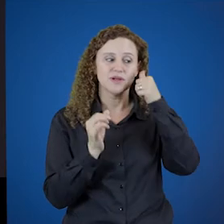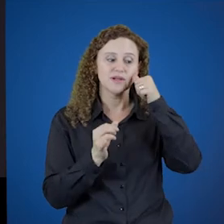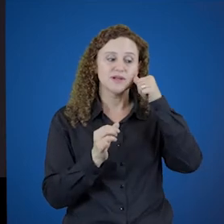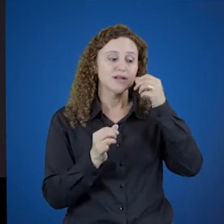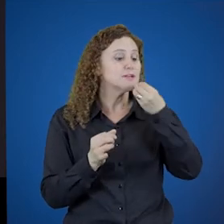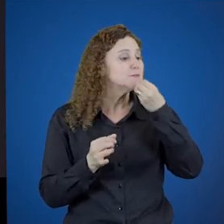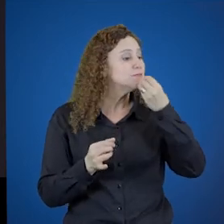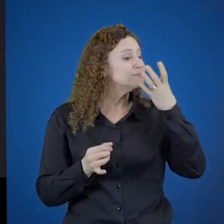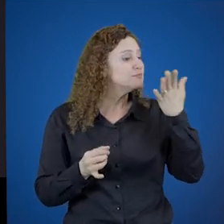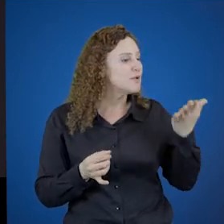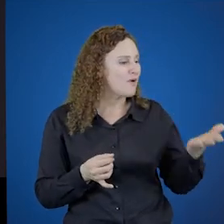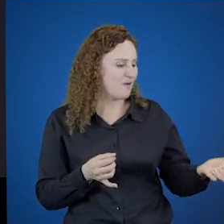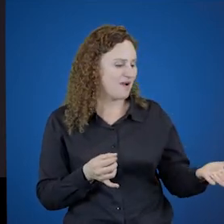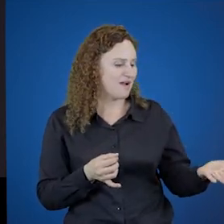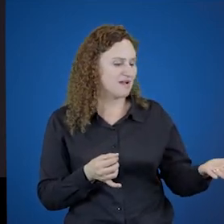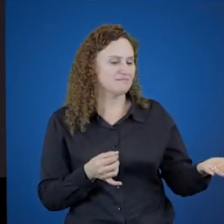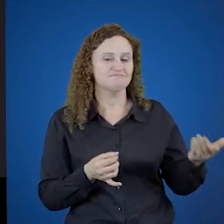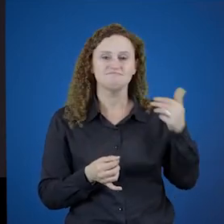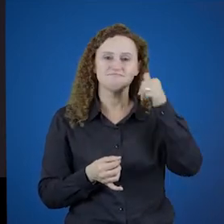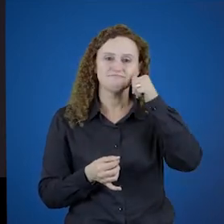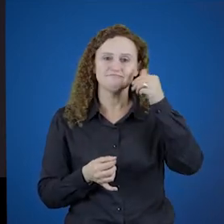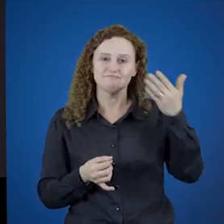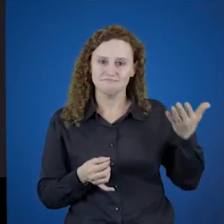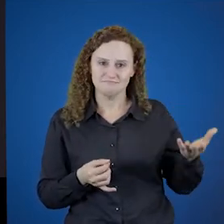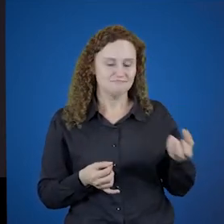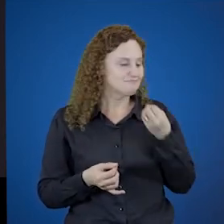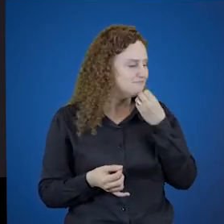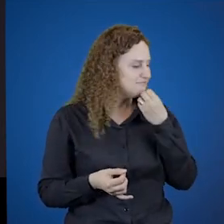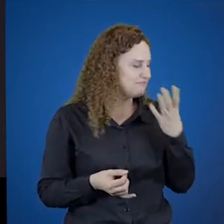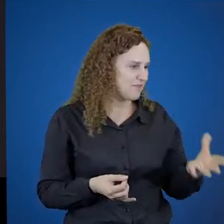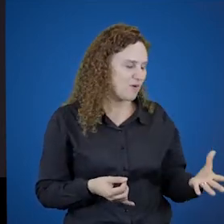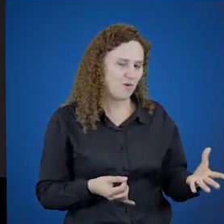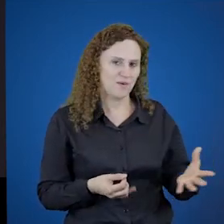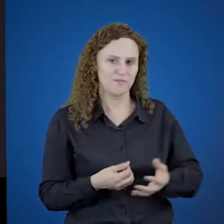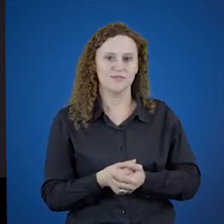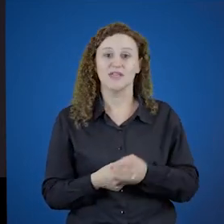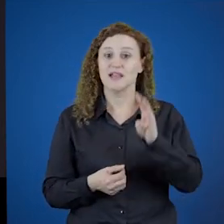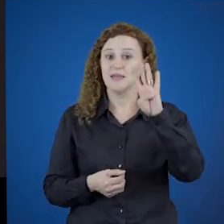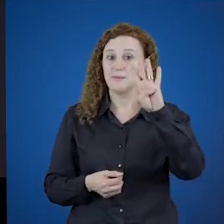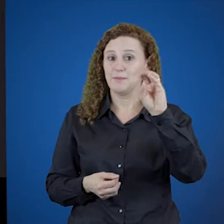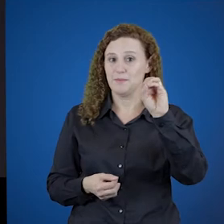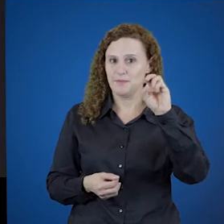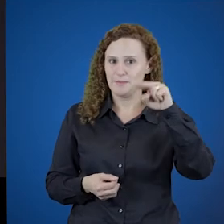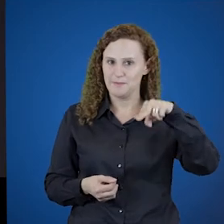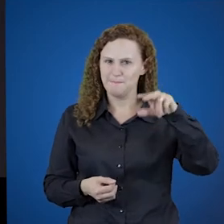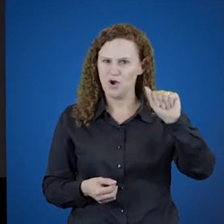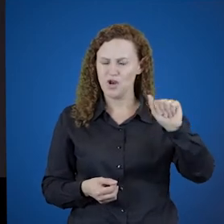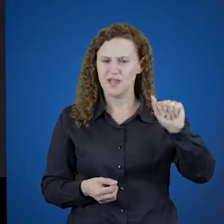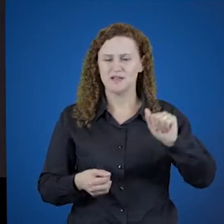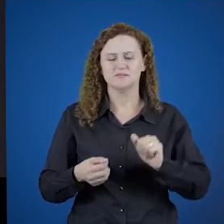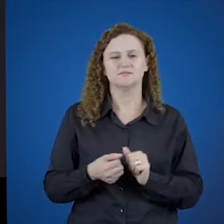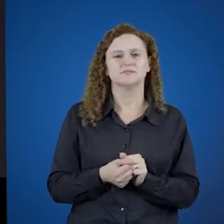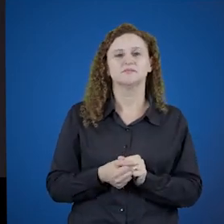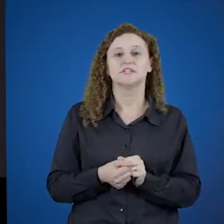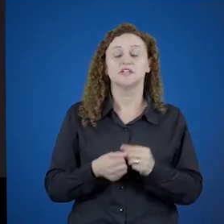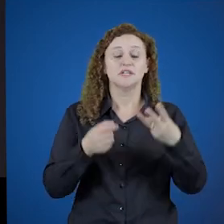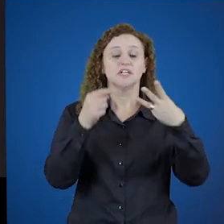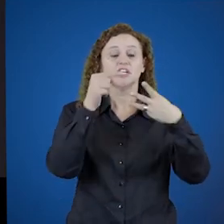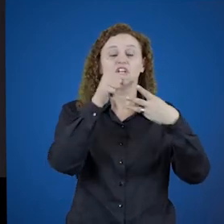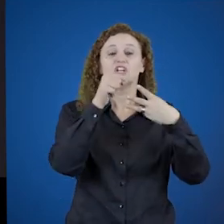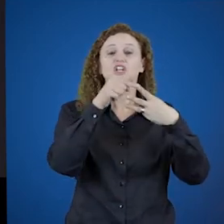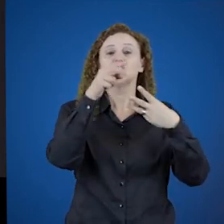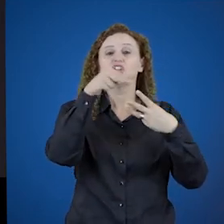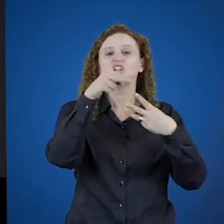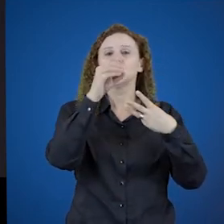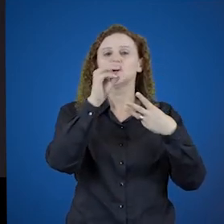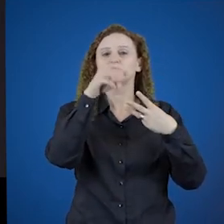por ela Bona por ela Bona forma do nominativo e agora